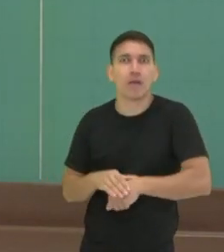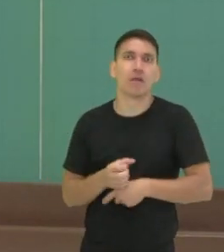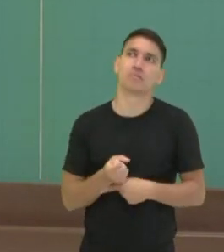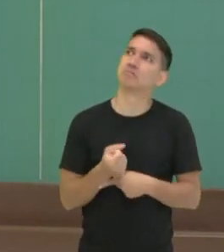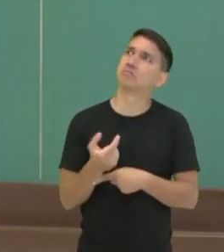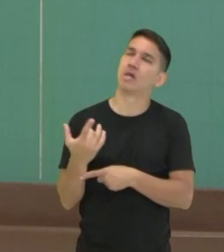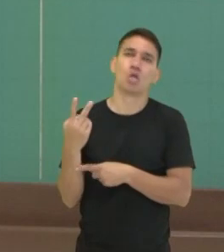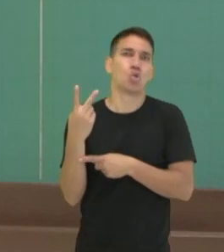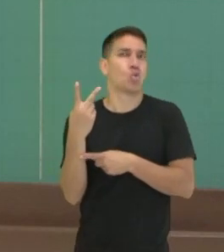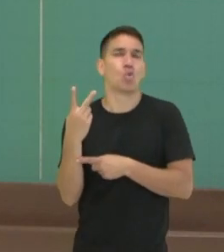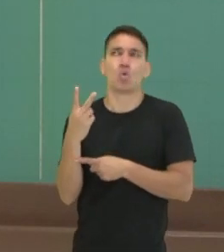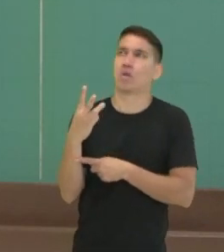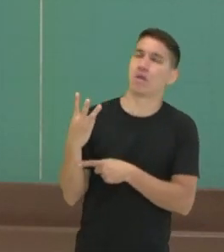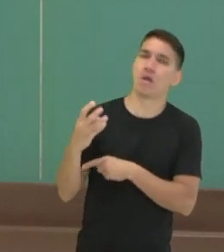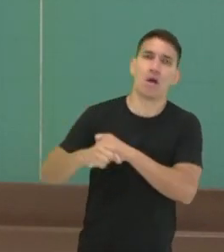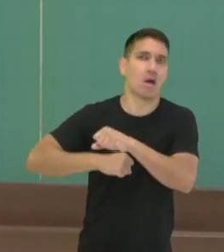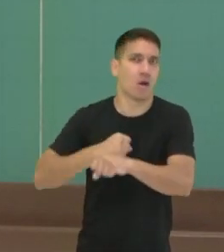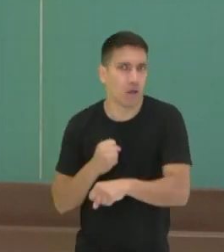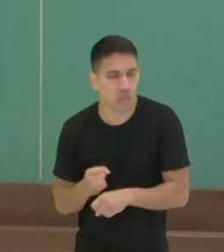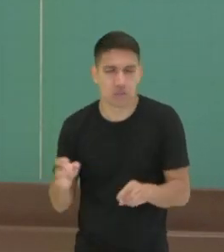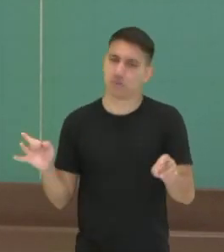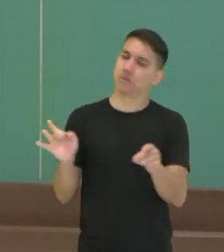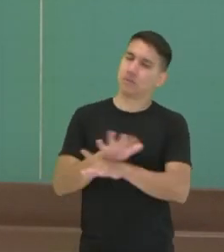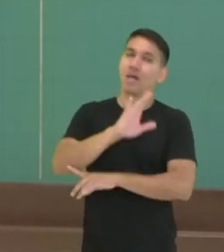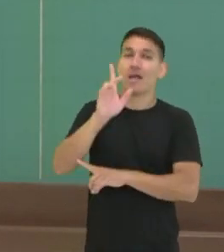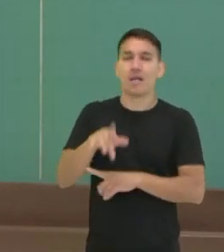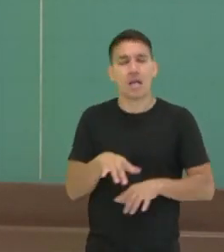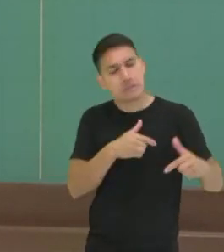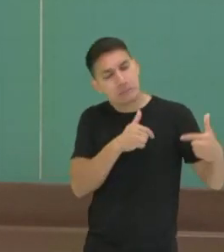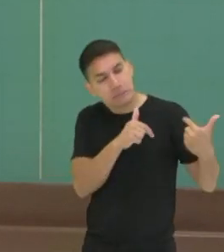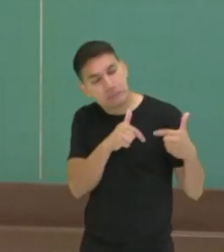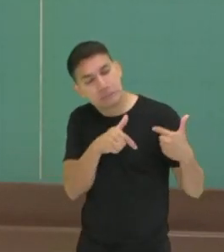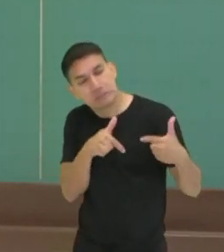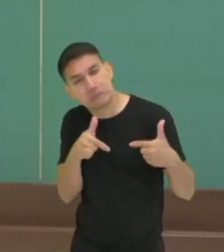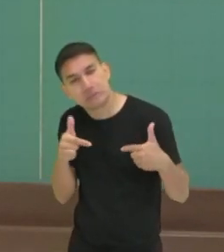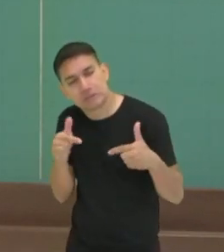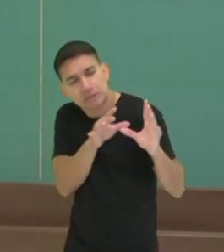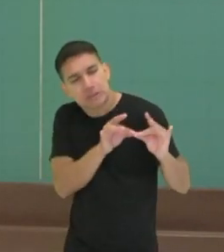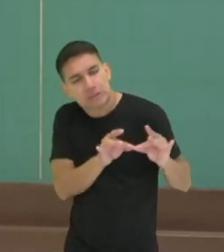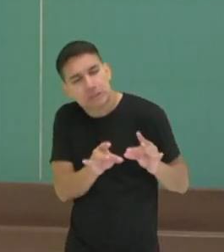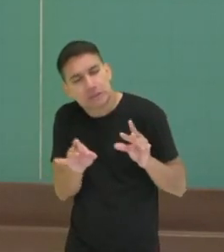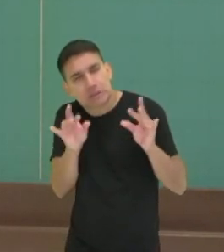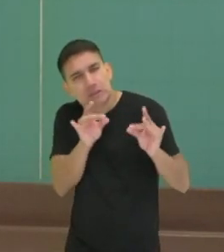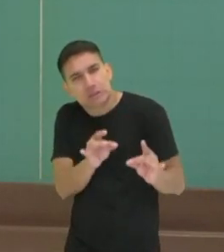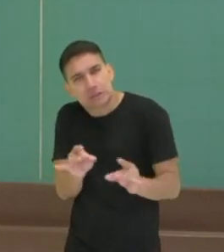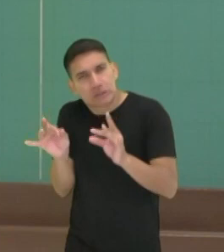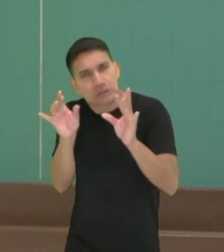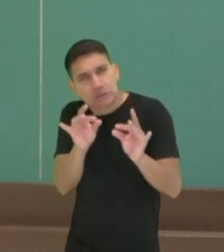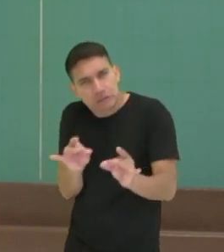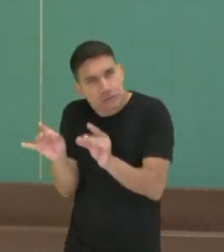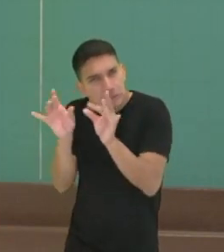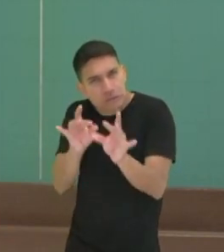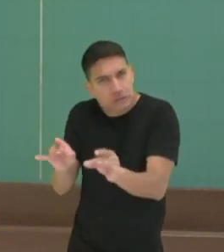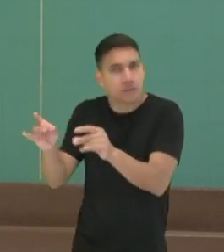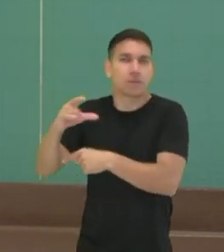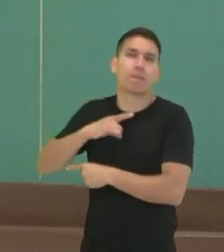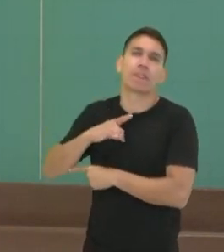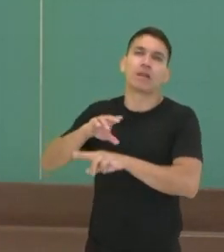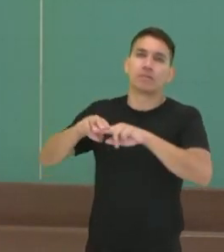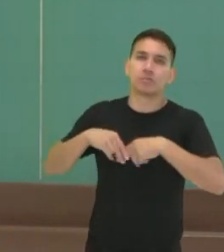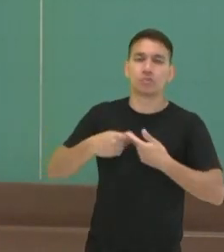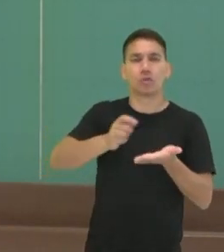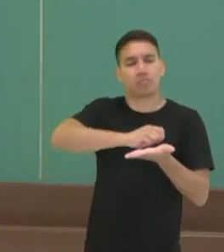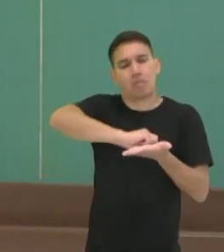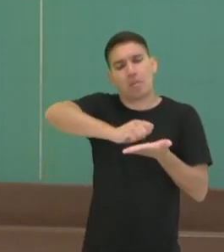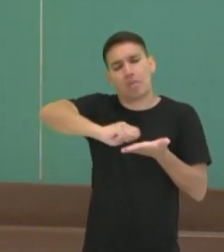3 anos para ficarem prontos, e era um trabalho extremamente meticuloso, trabalhoso. Eles eram grandes caligrafistas,